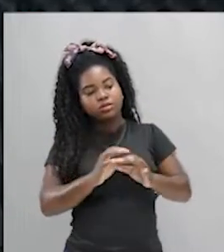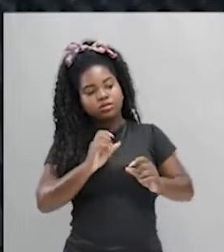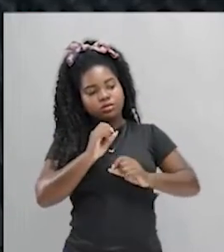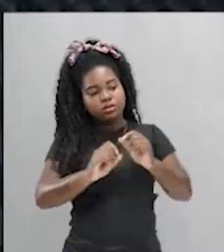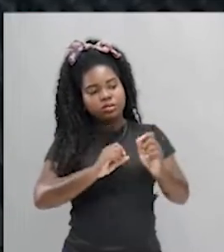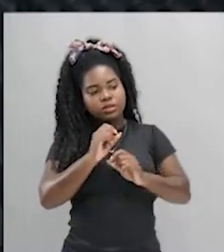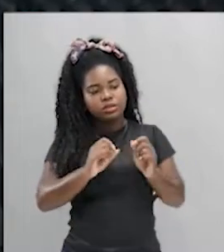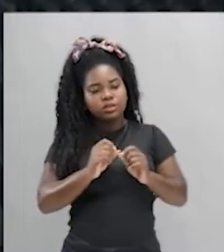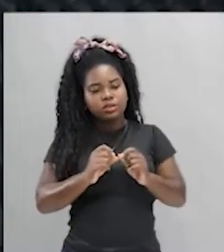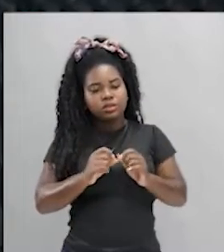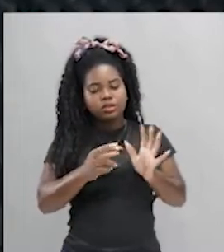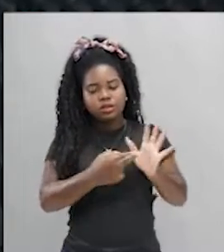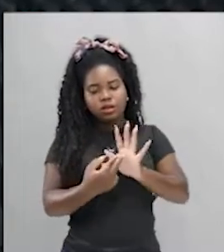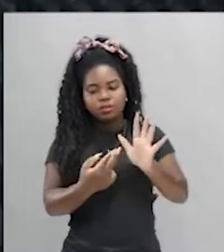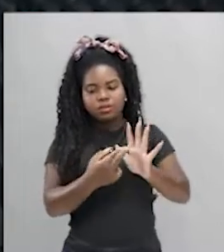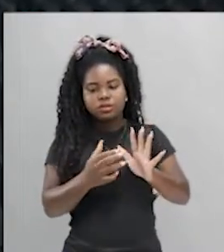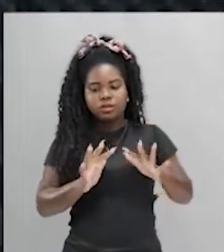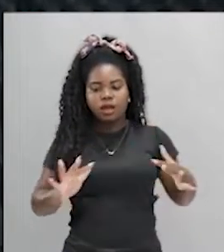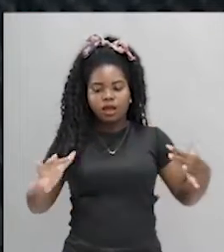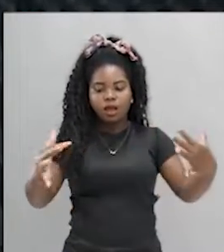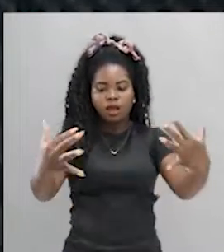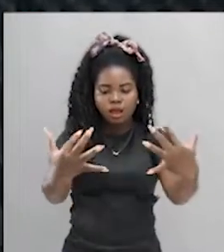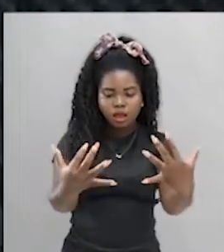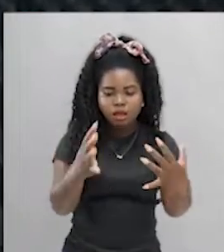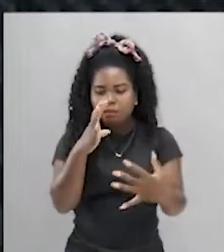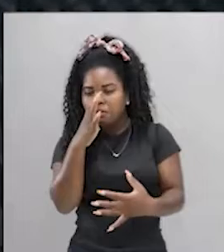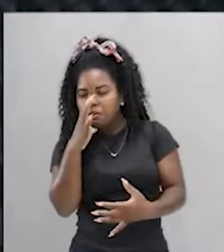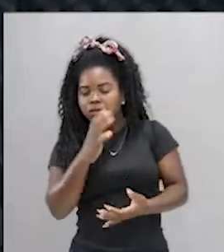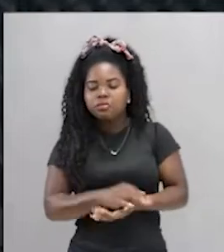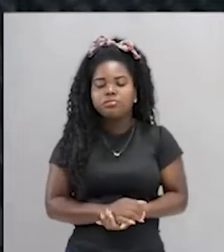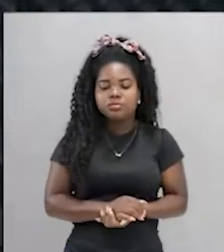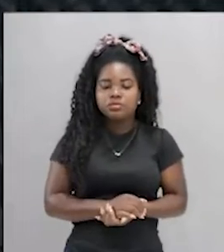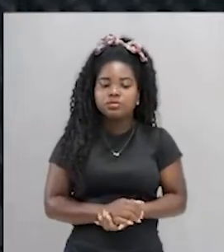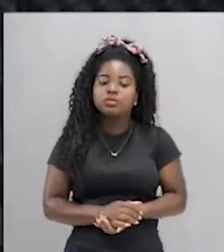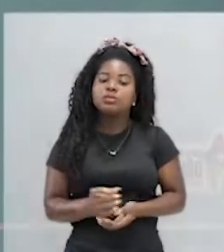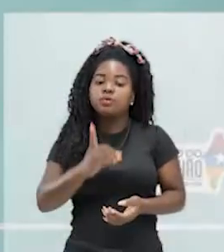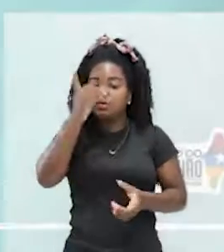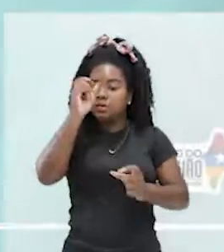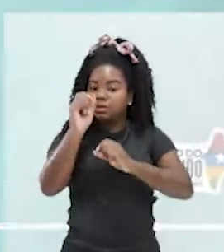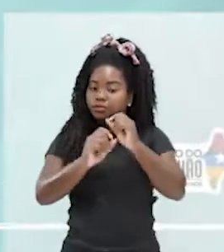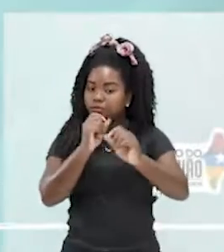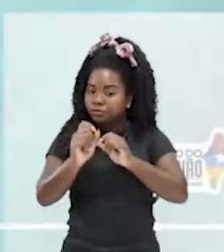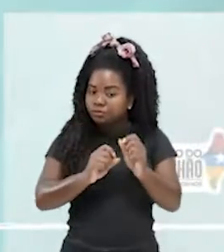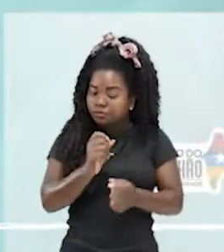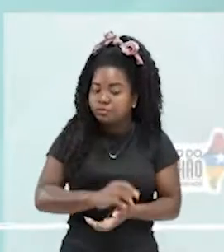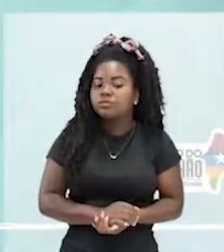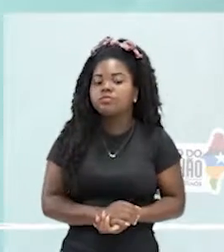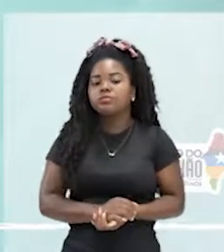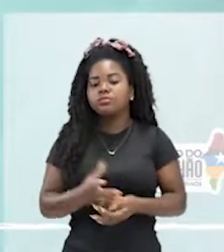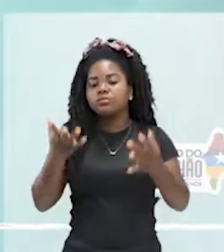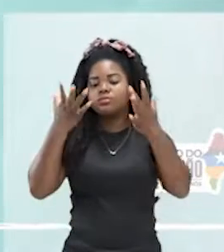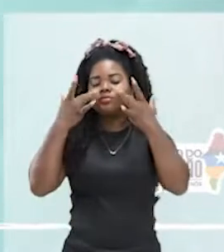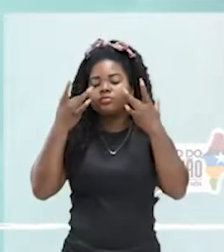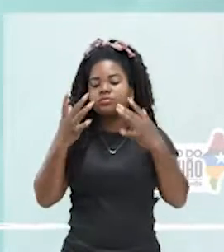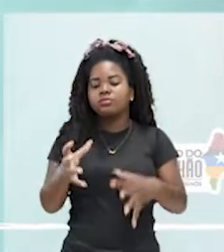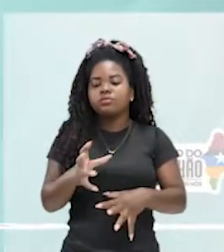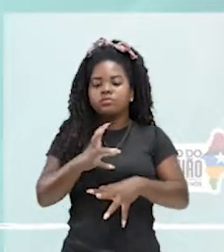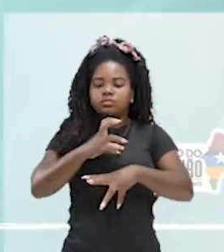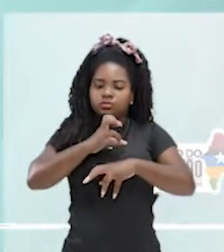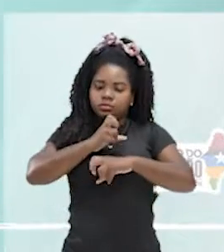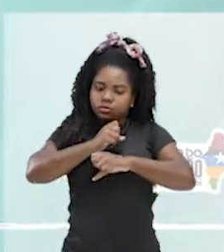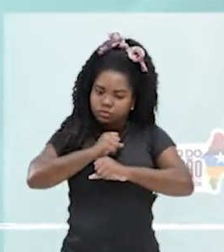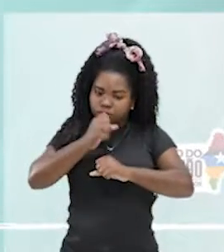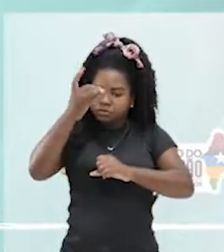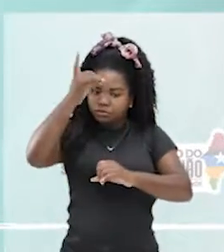Representar e que a plateia, não, a ideia é que esse ator literalmente internalize o processo. A concepção desse novo teatro, ele traz